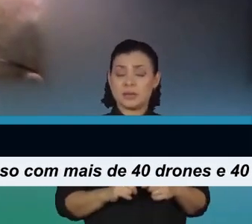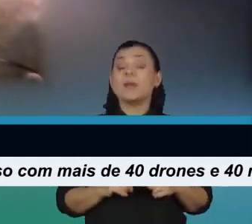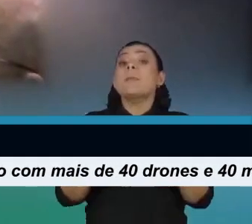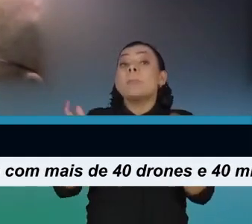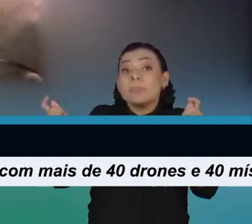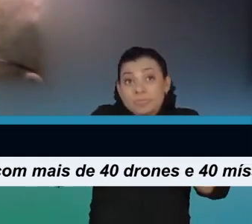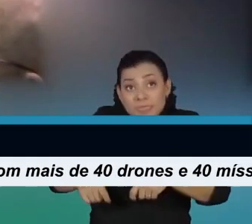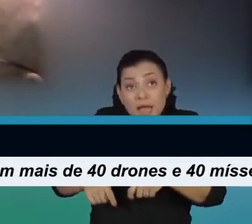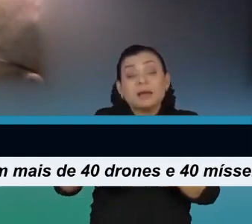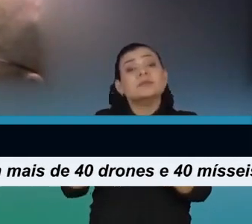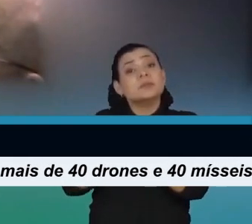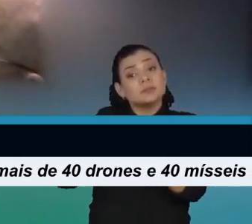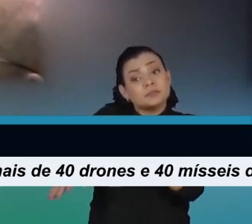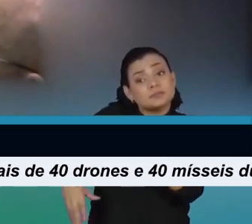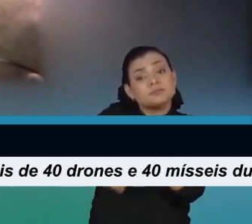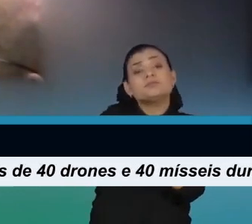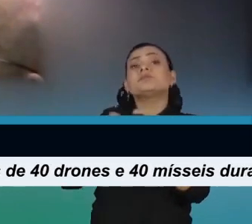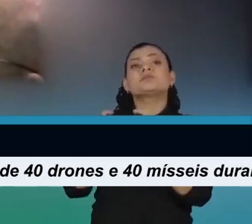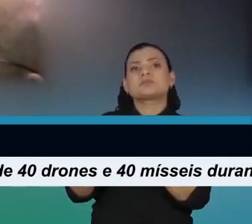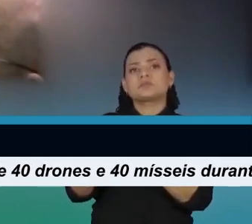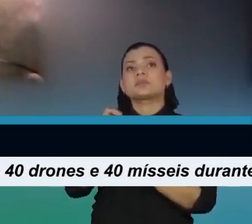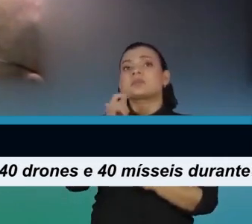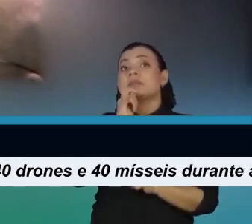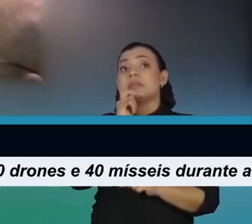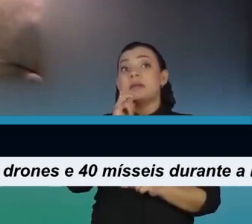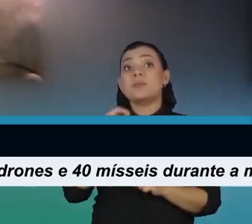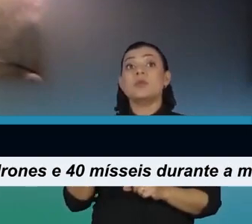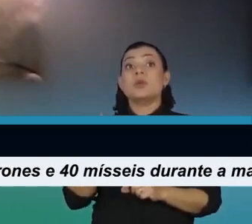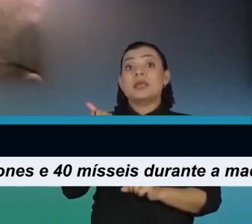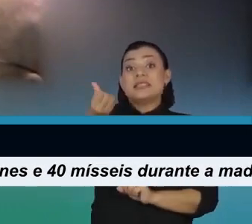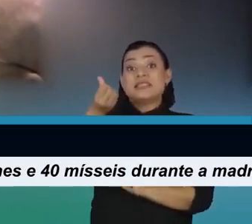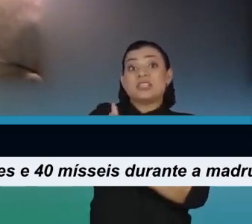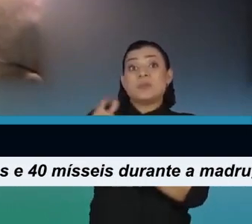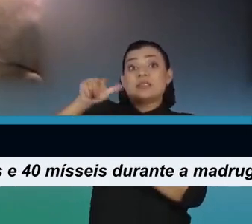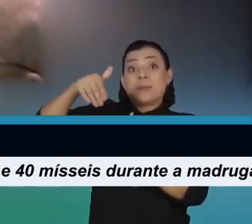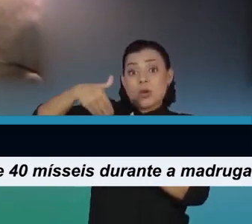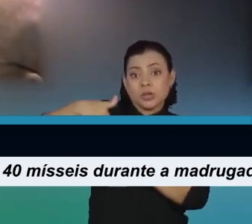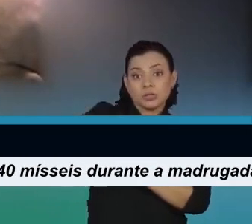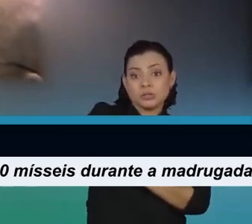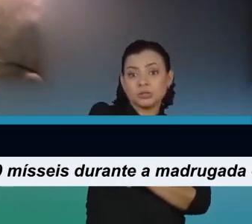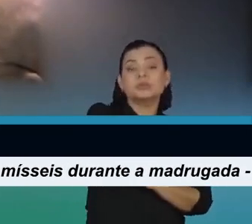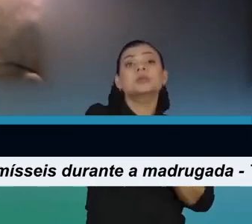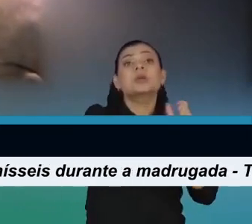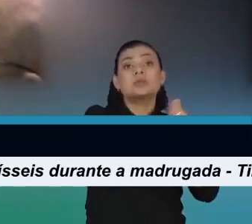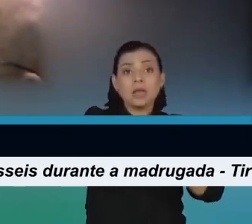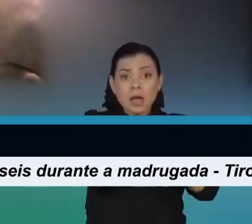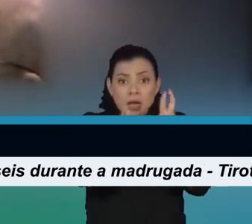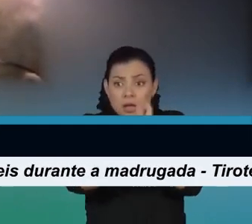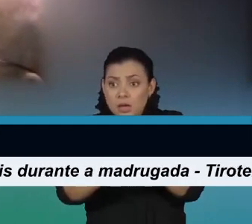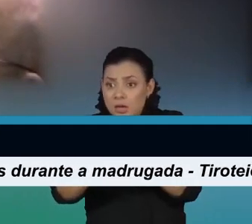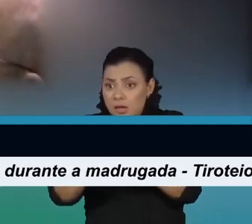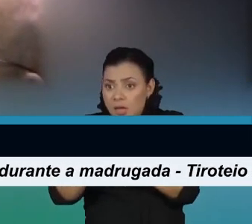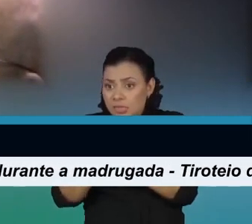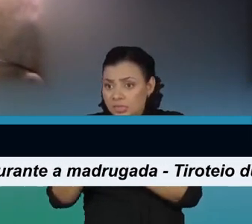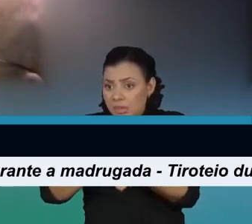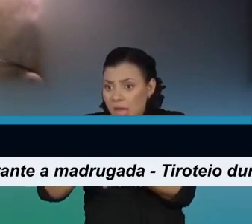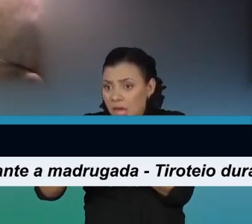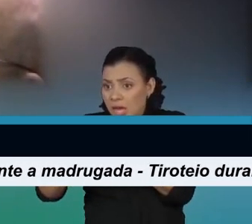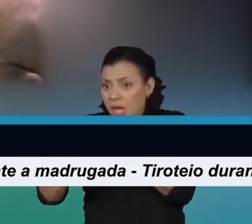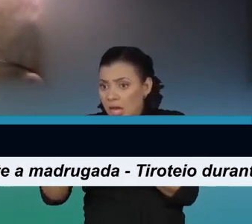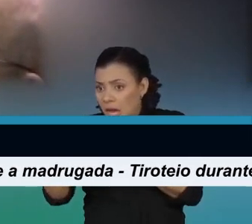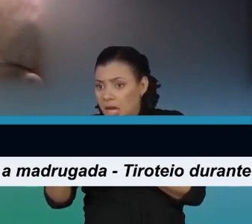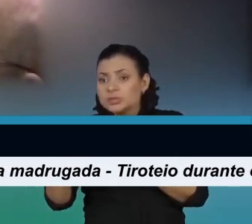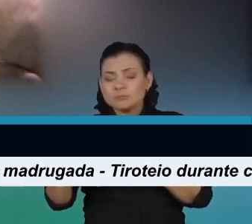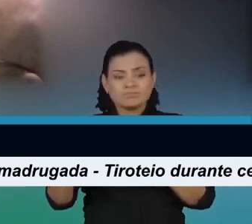abertura de crédito suplementar ao final do segundo bimestre, avaliando as receitas e as despesas. Qual é a